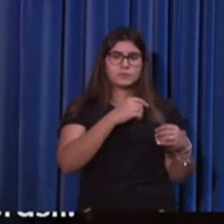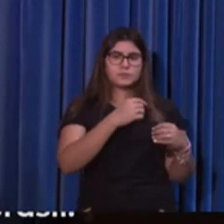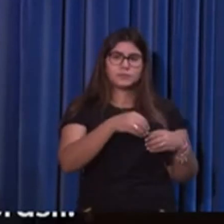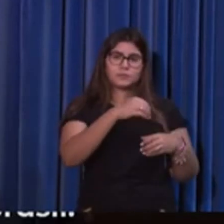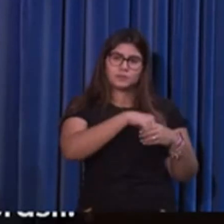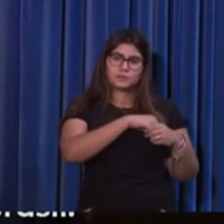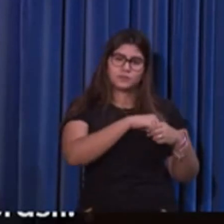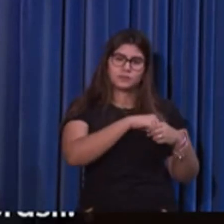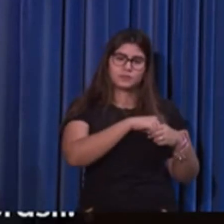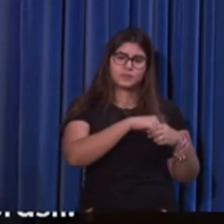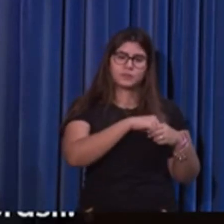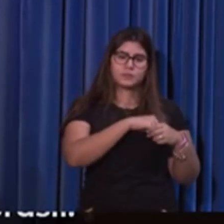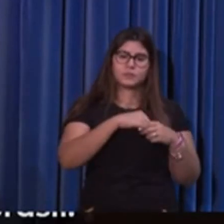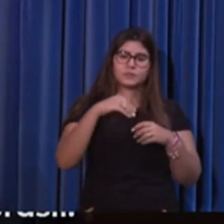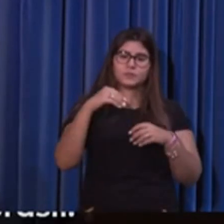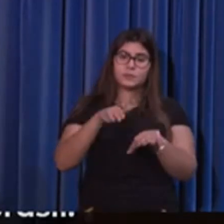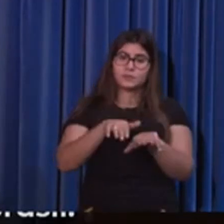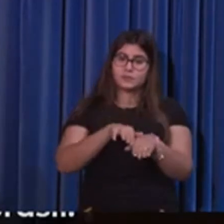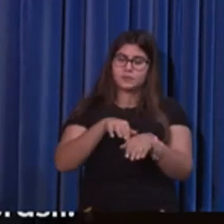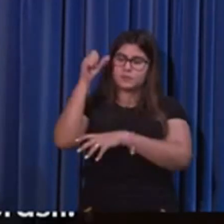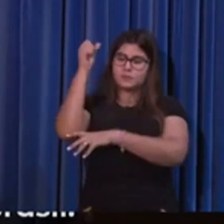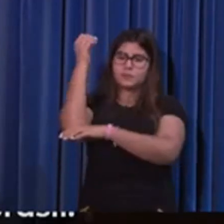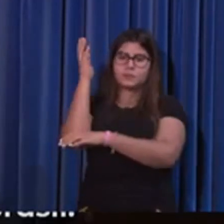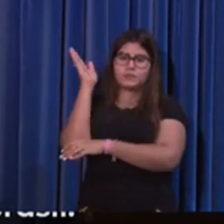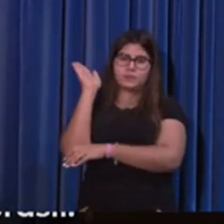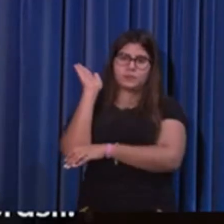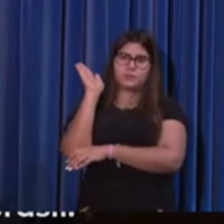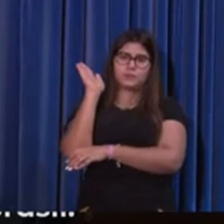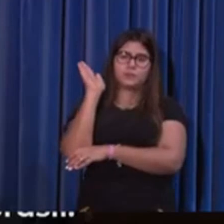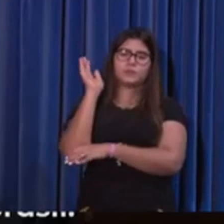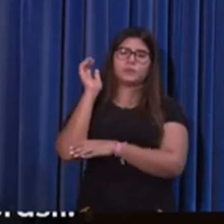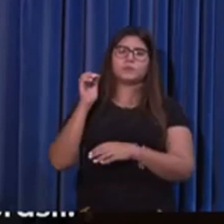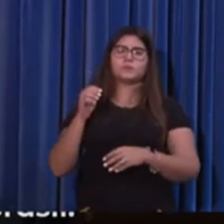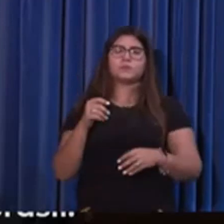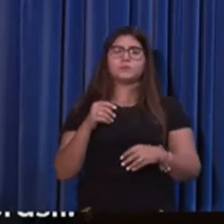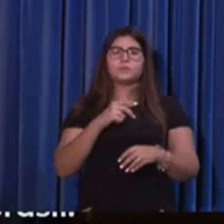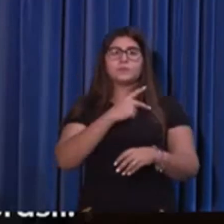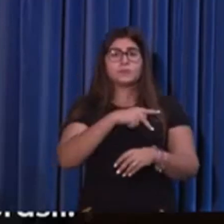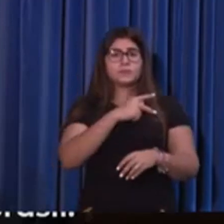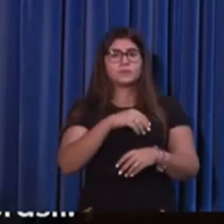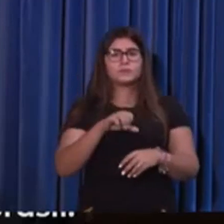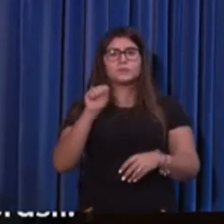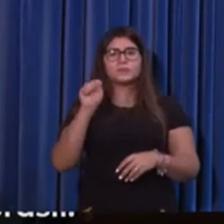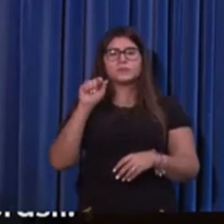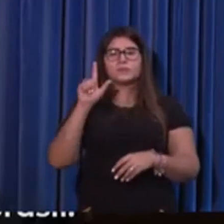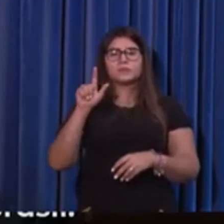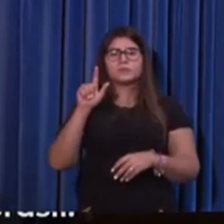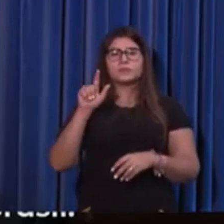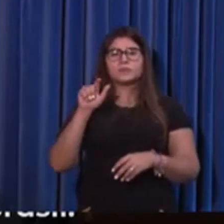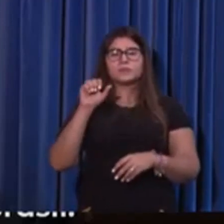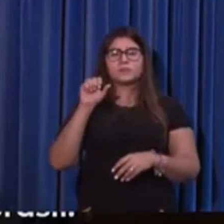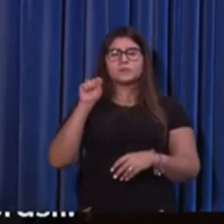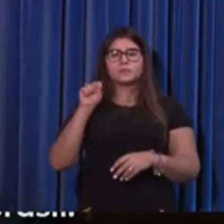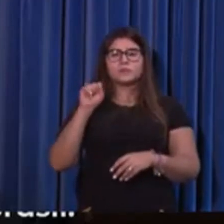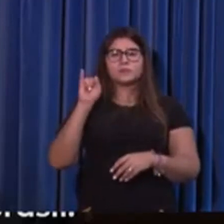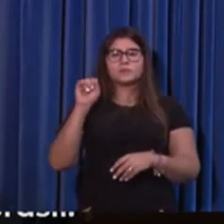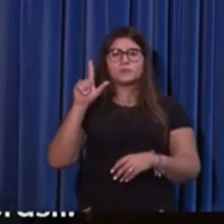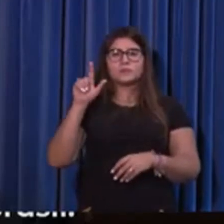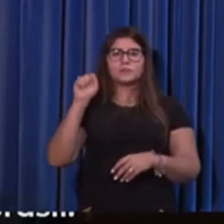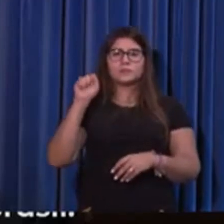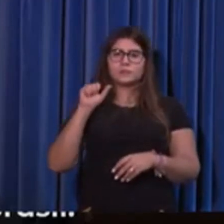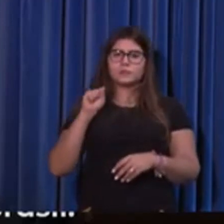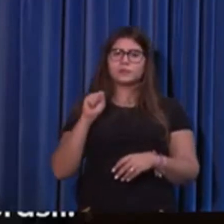Por volta da meia-noite, Paulo e Silas oravam e cantavam louvores a Deus, e os demais companheiros de